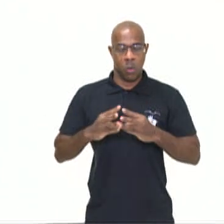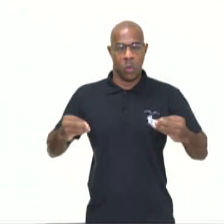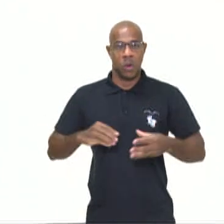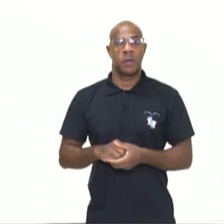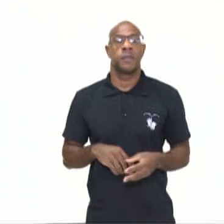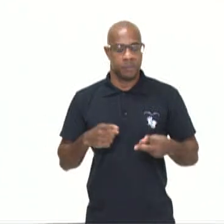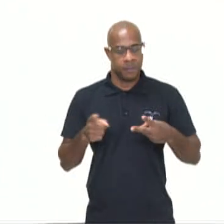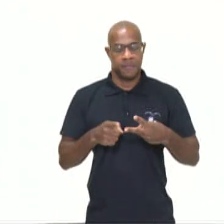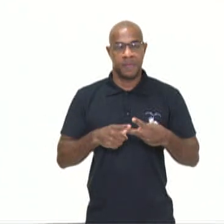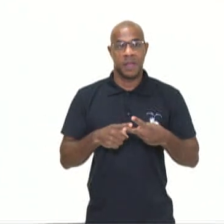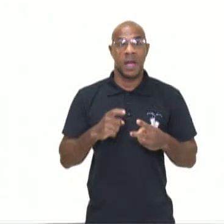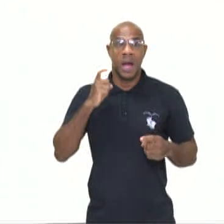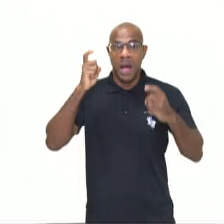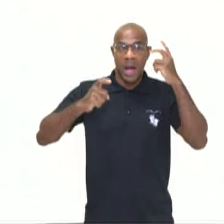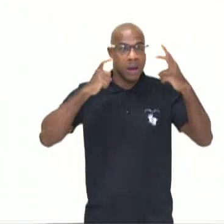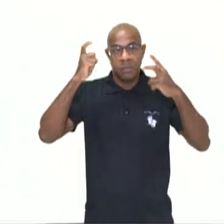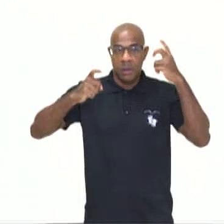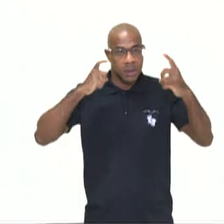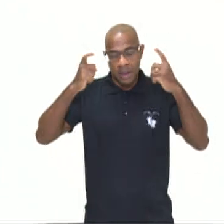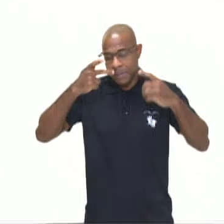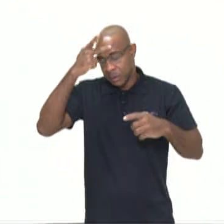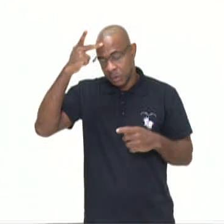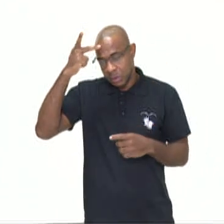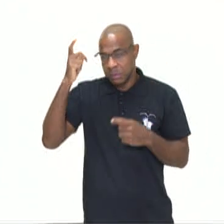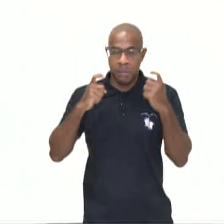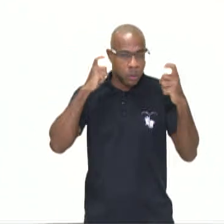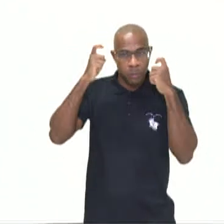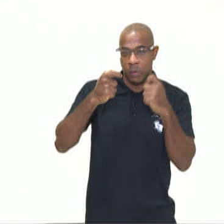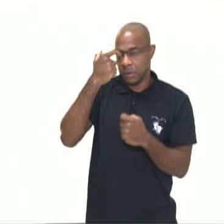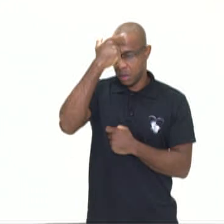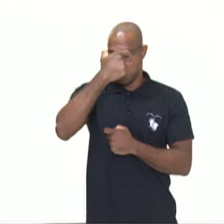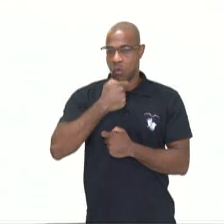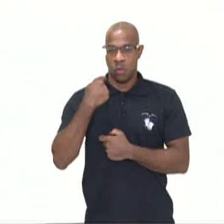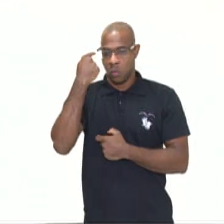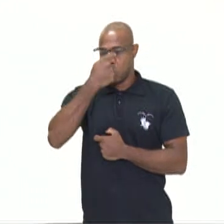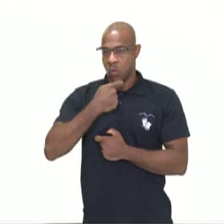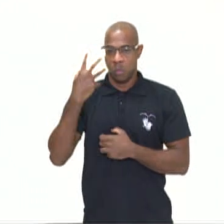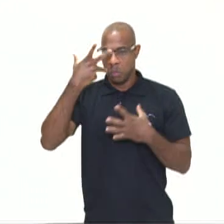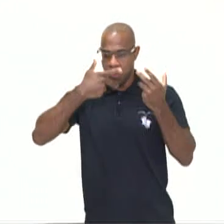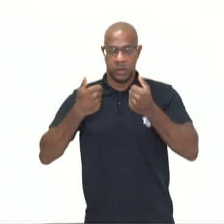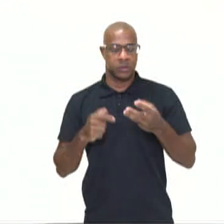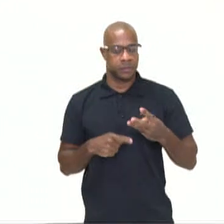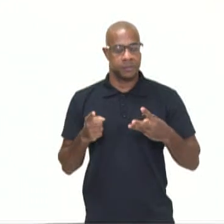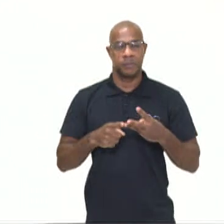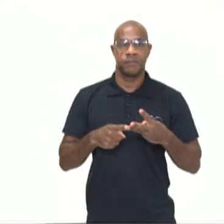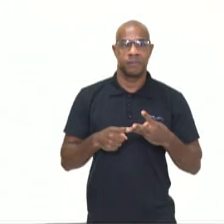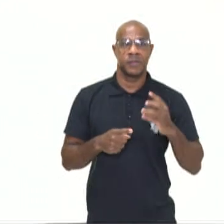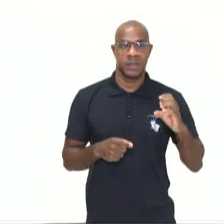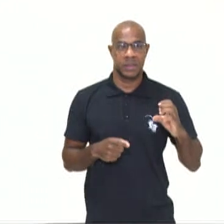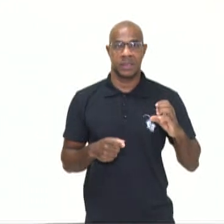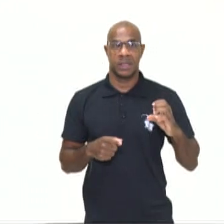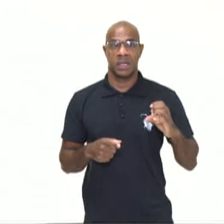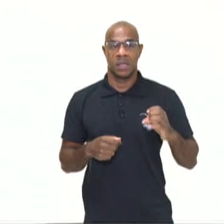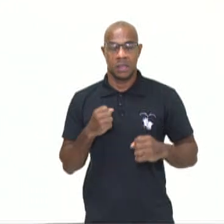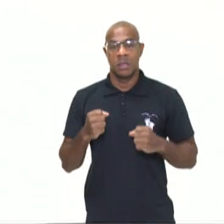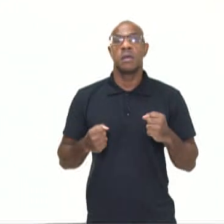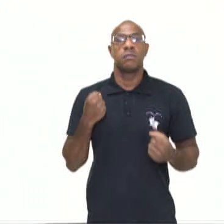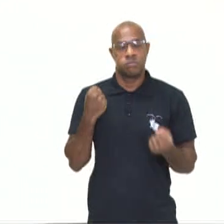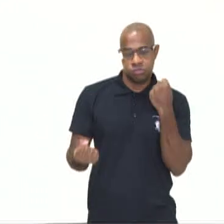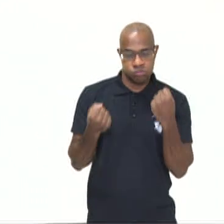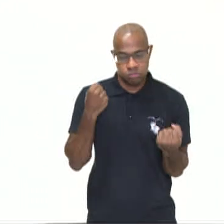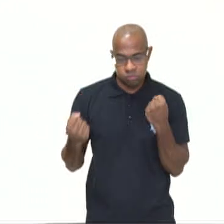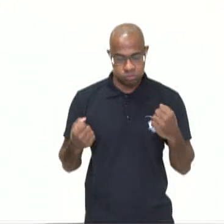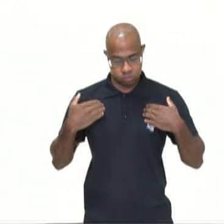se preocupam muito com a aparência. C. A atividade física é importante para a